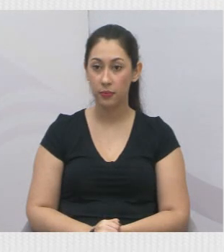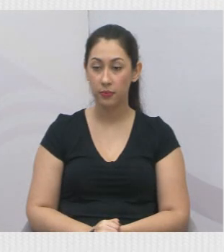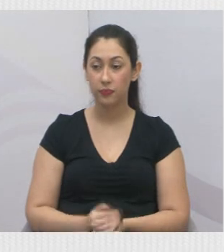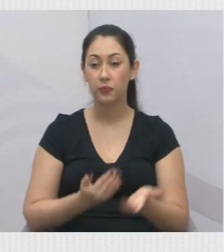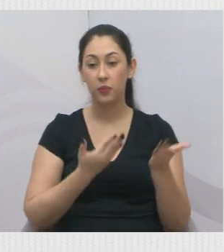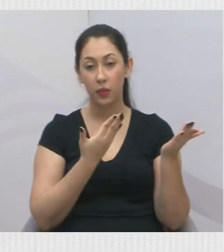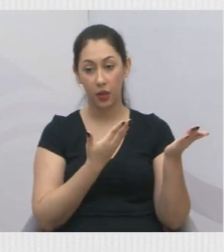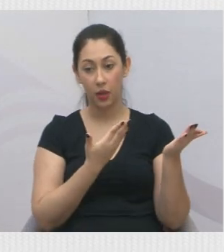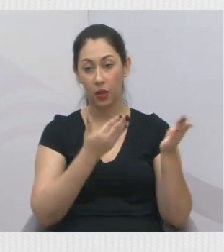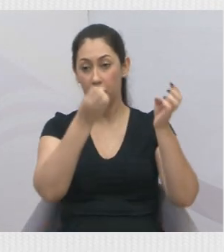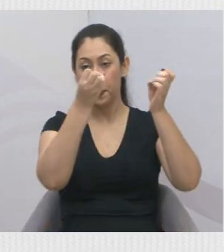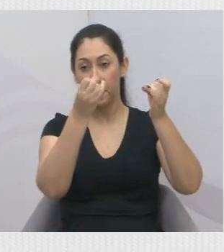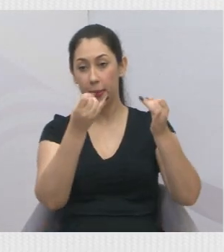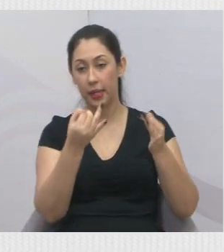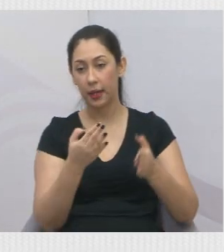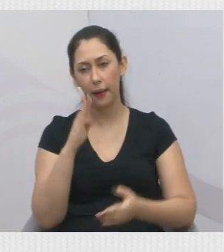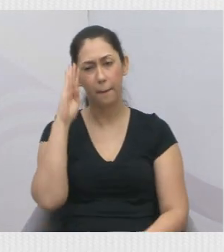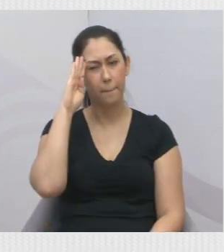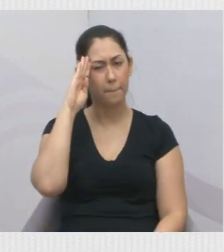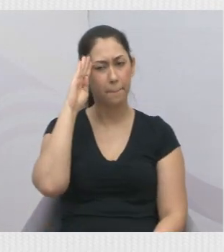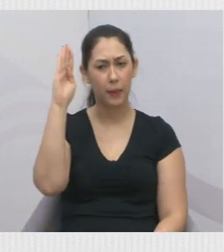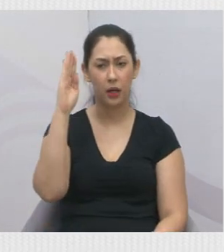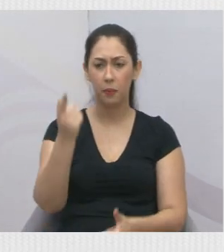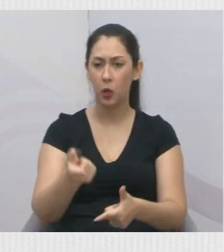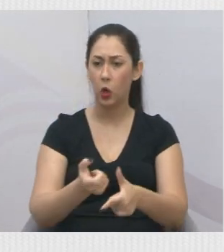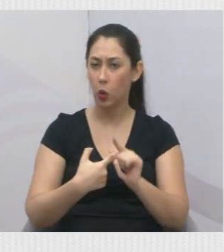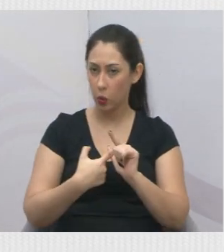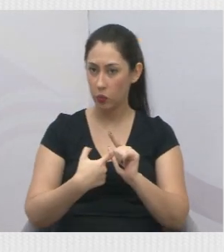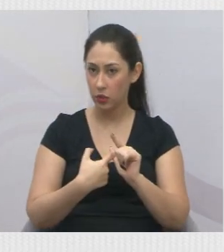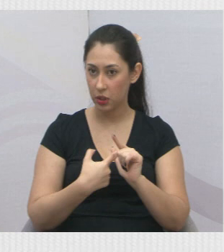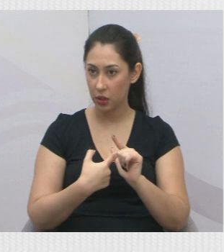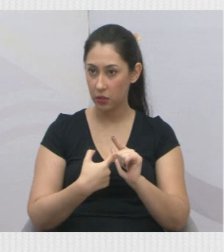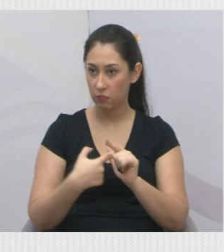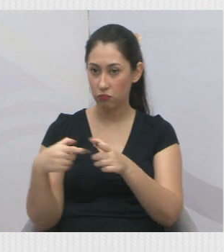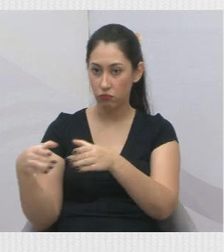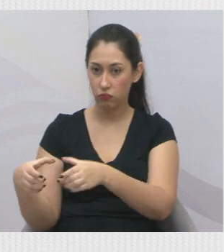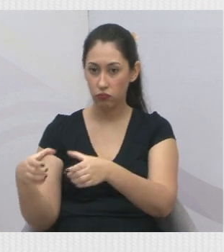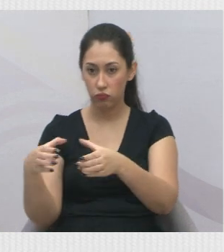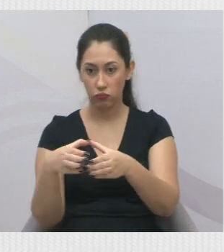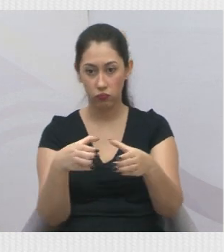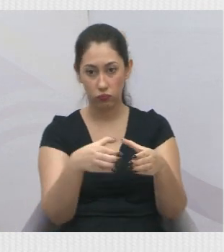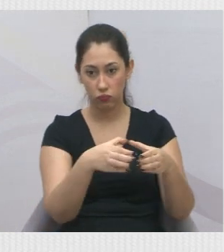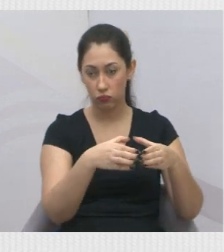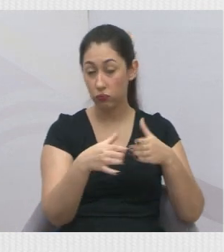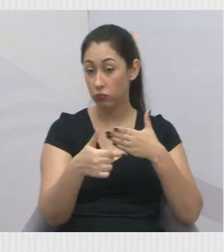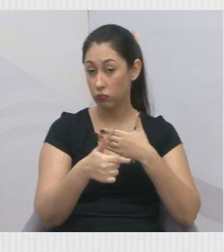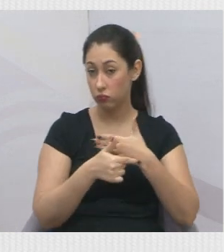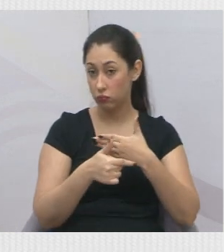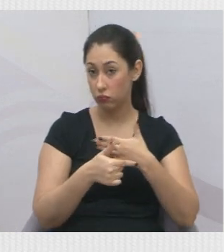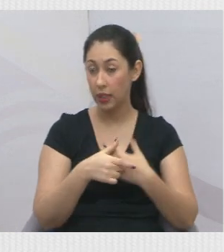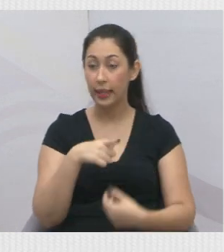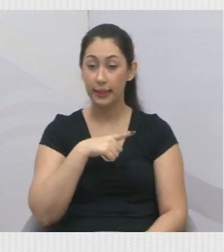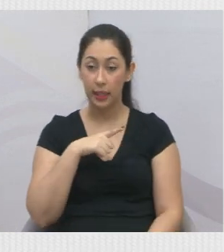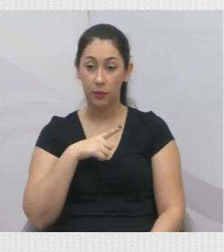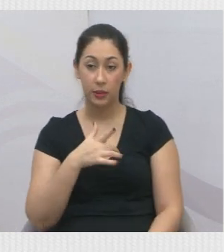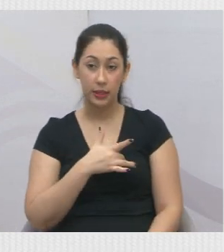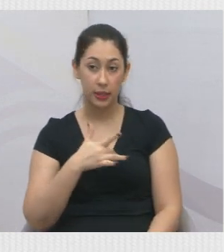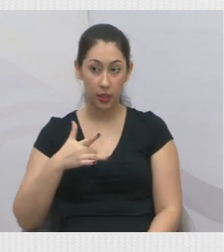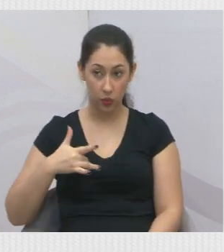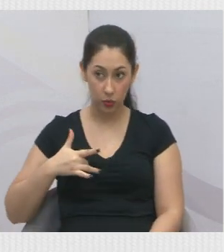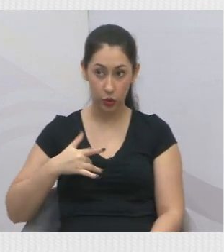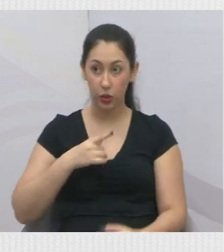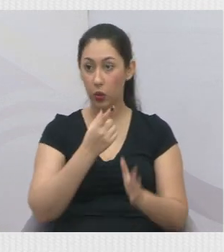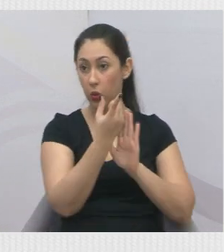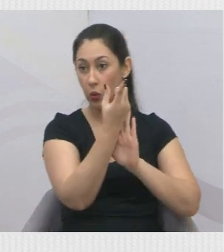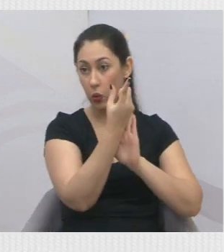Aqui, iremos citar as despesas principais do município por unidade, por função. Temos aqui a saúde.